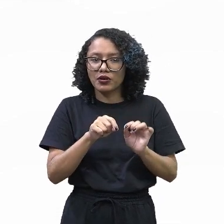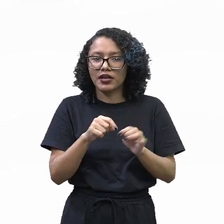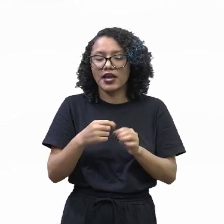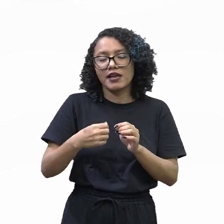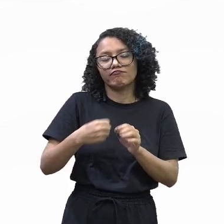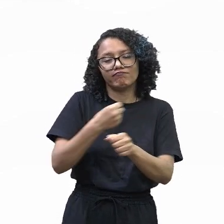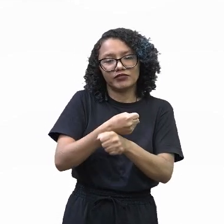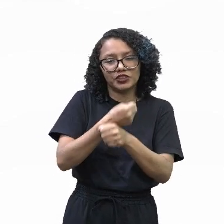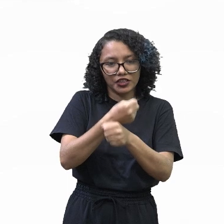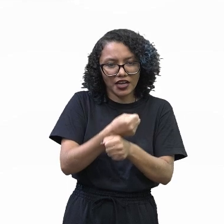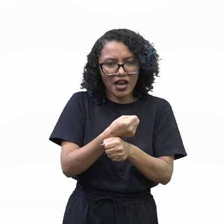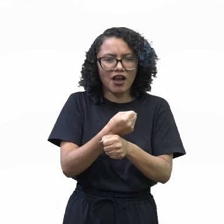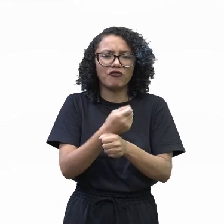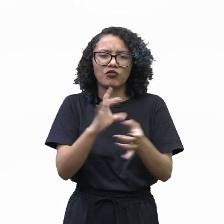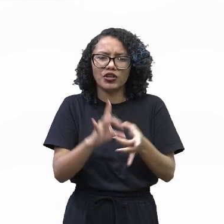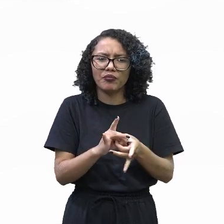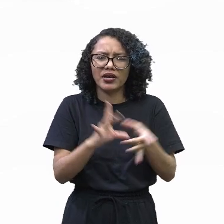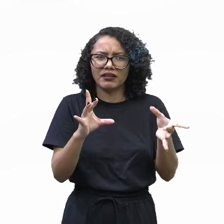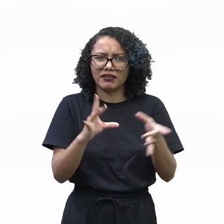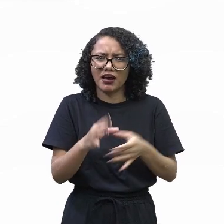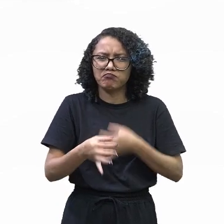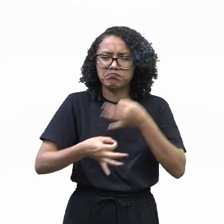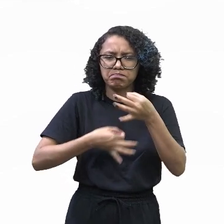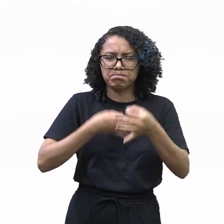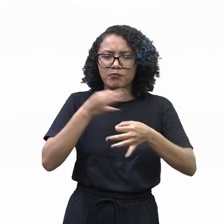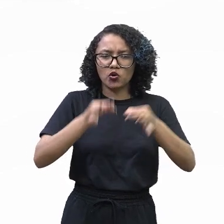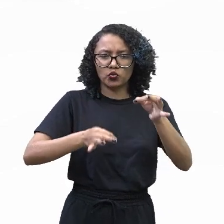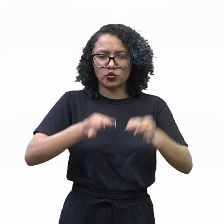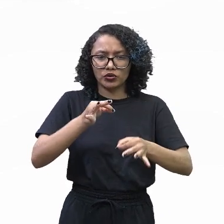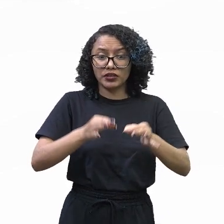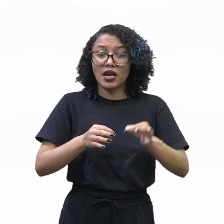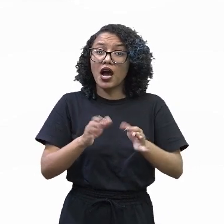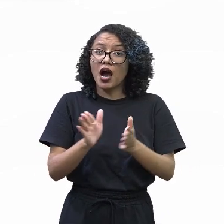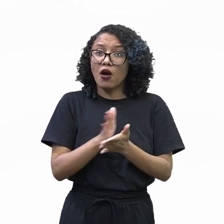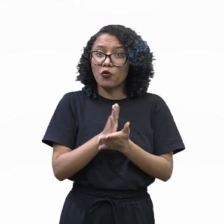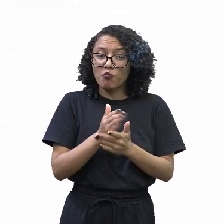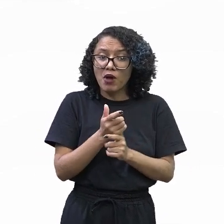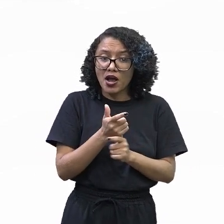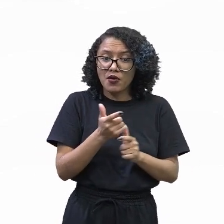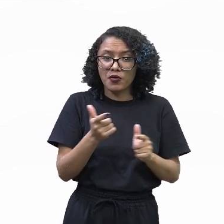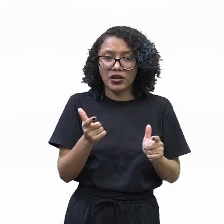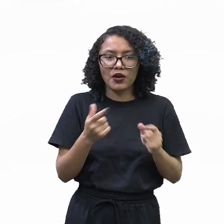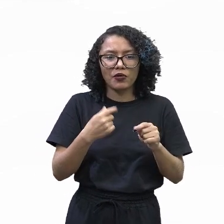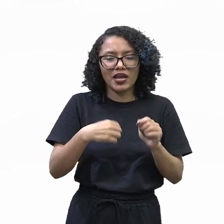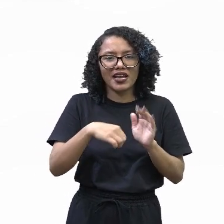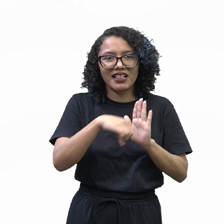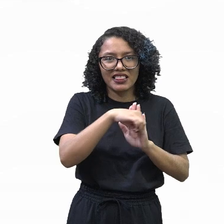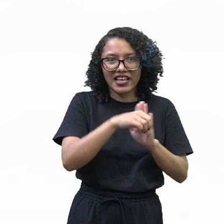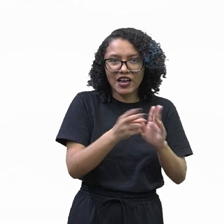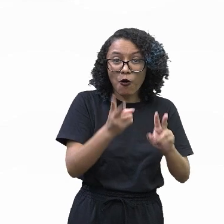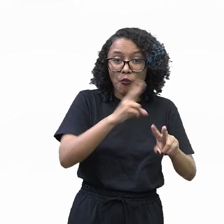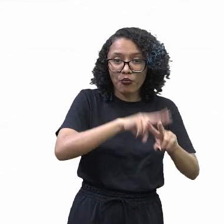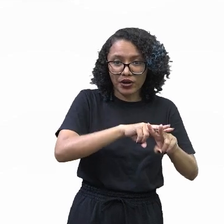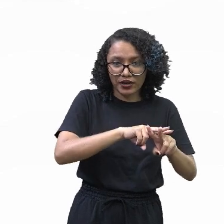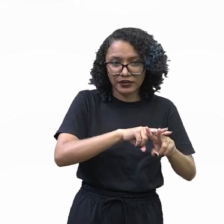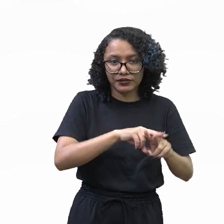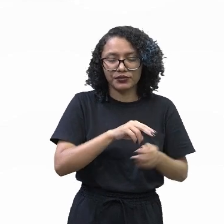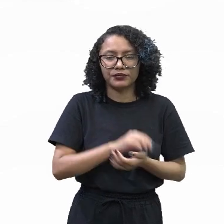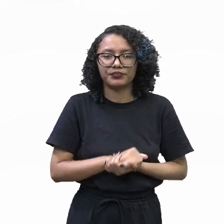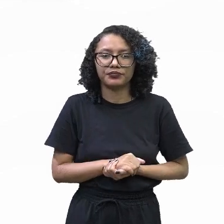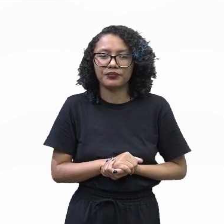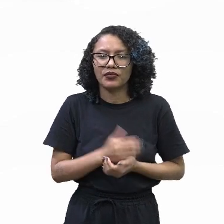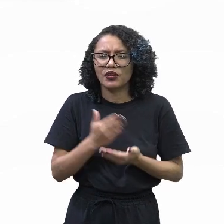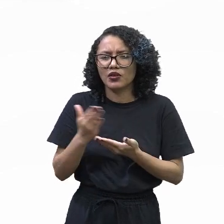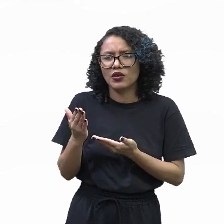argumentando em tribunais que muitos eram mantidos ilegalmente em cativeiro. O Luiz Gama, ele era um rábula. Professor, o